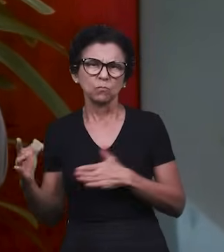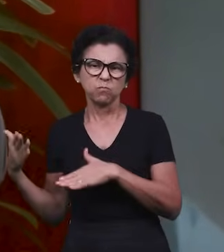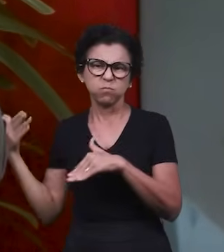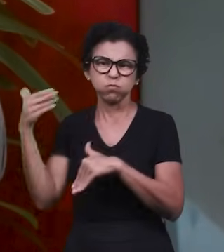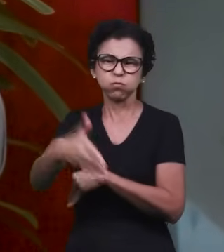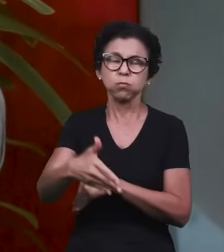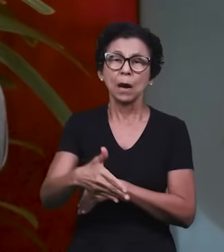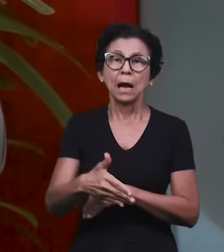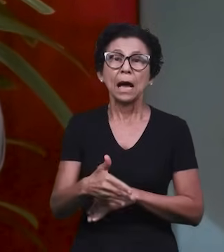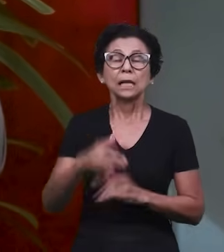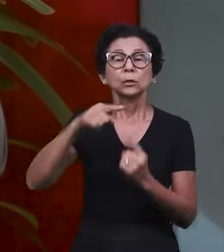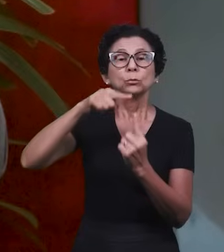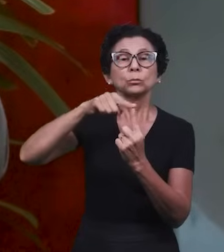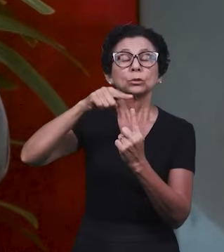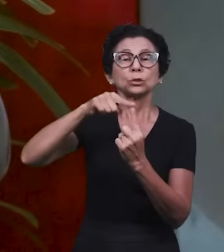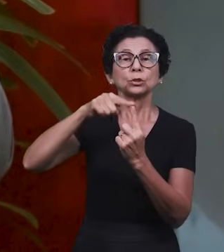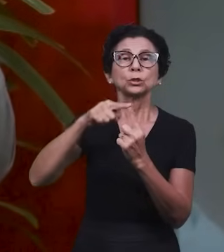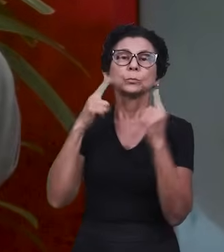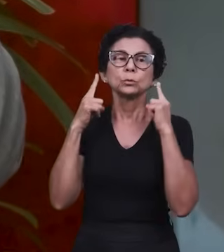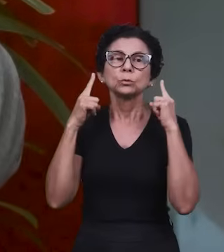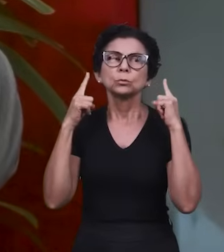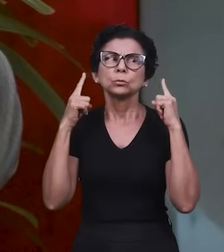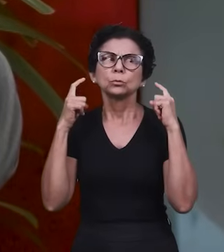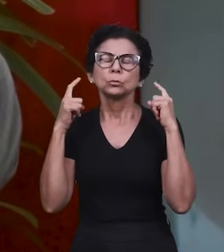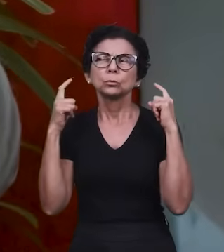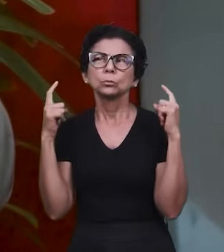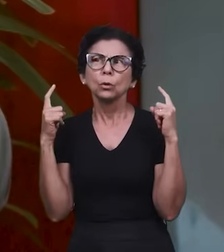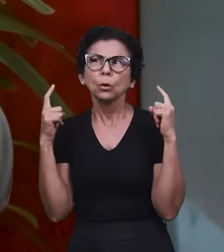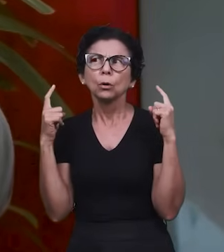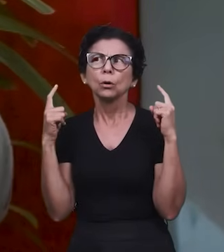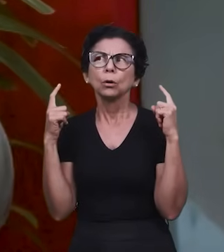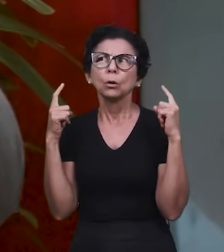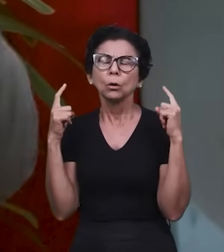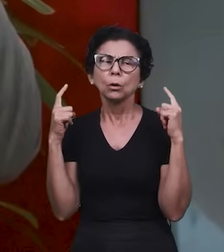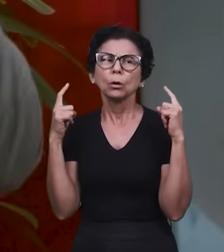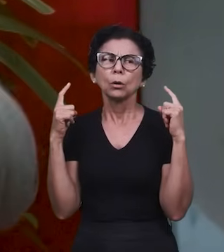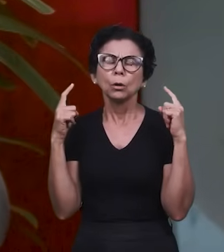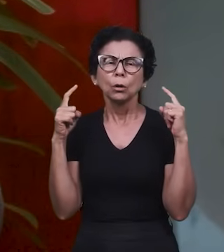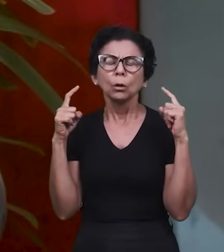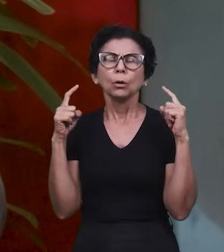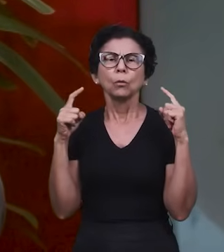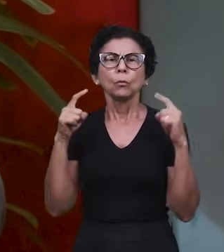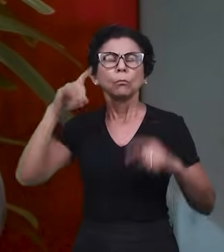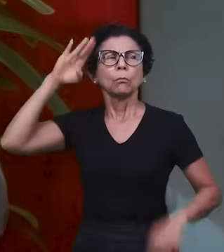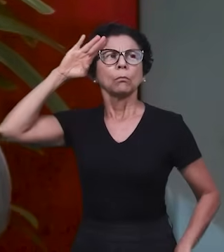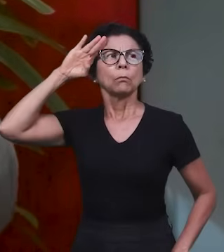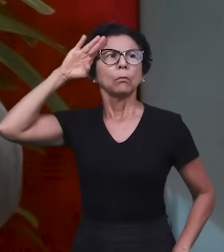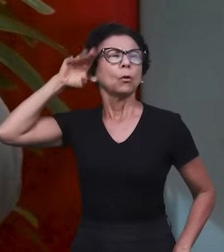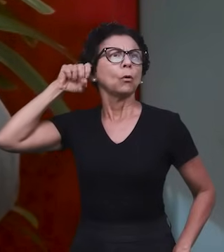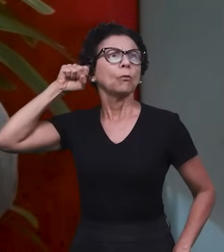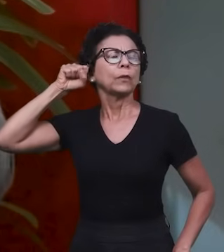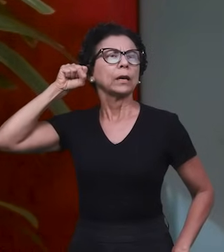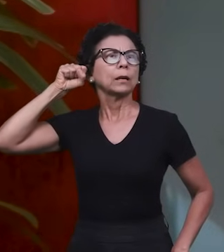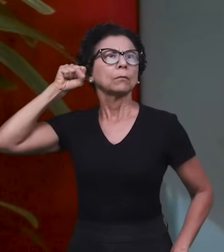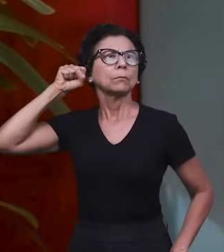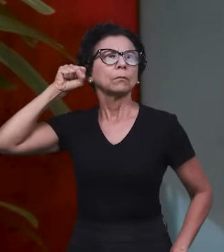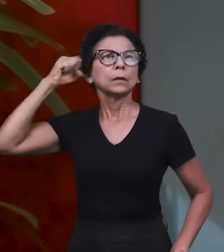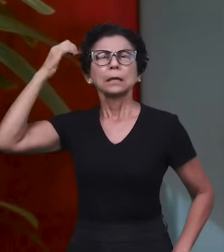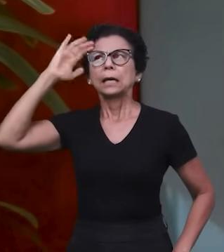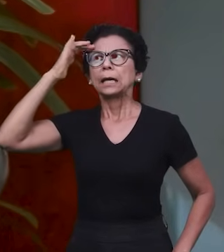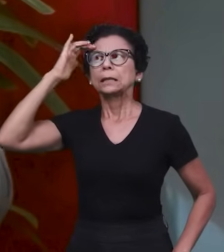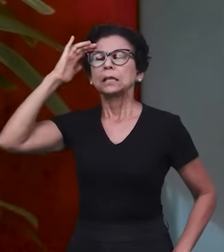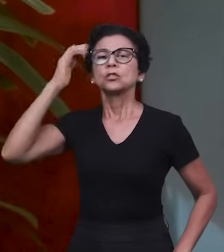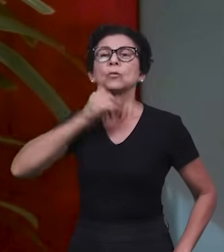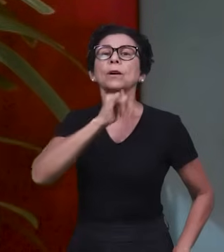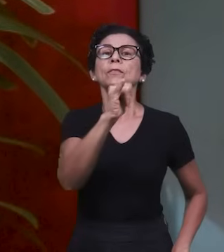toque que, ao ser dado, todos tinham tempo de, ao ouvir e discernir aquele toque, correr para a